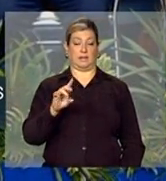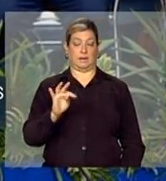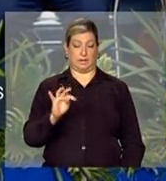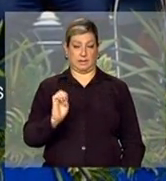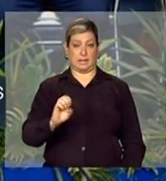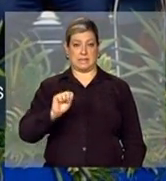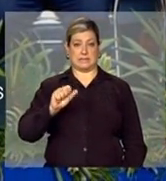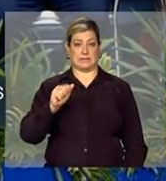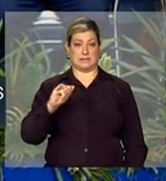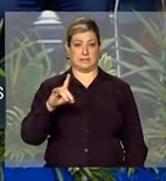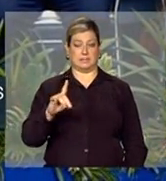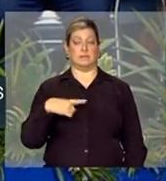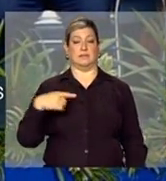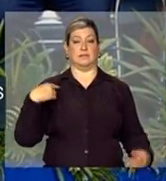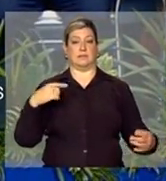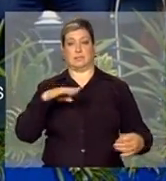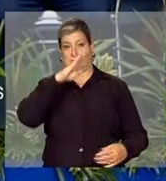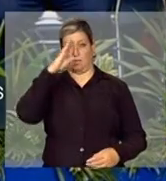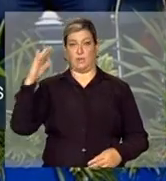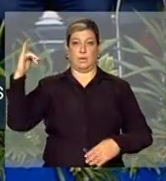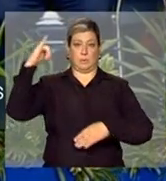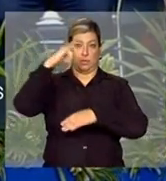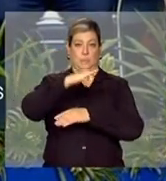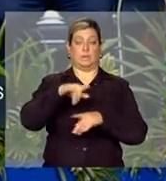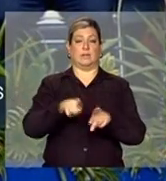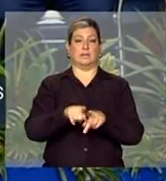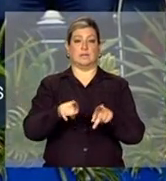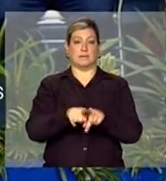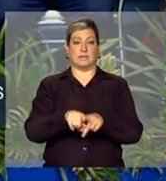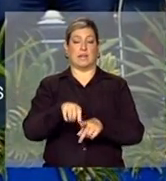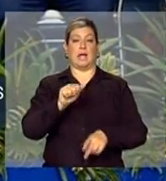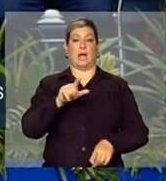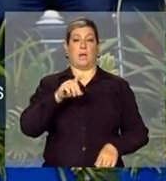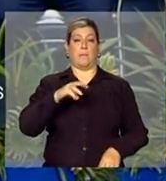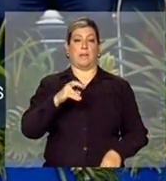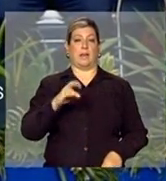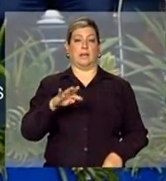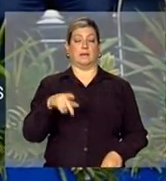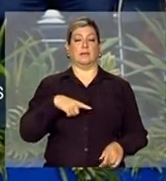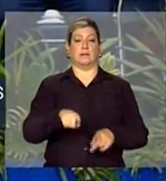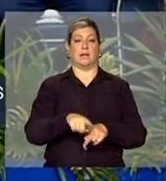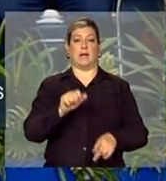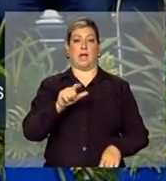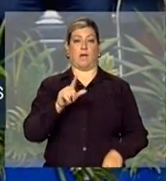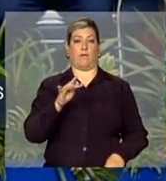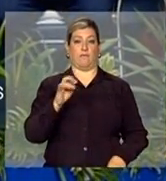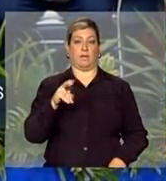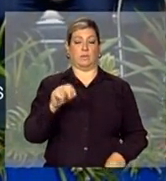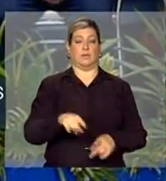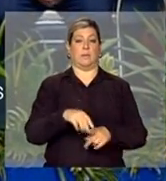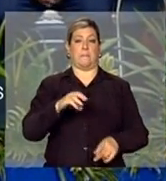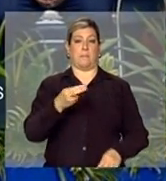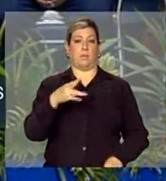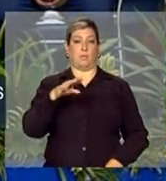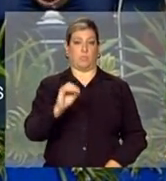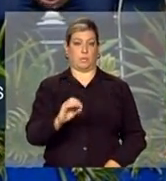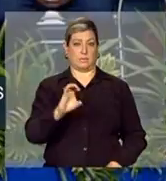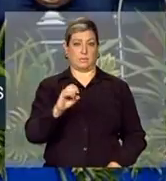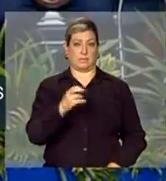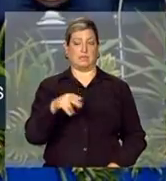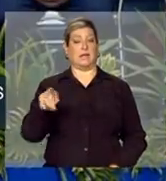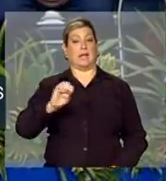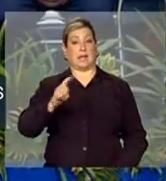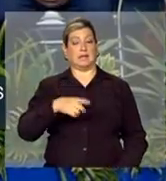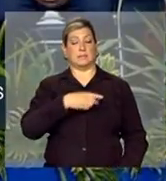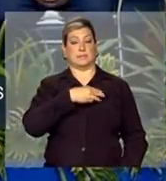Aeronáutica. Queria cumprimentar os almirantes Alfredo Caron e Mauro César,